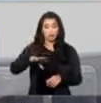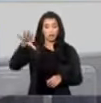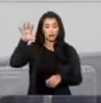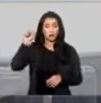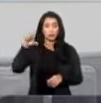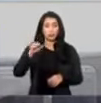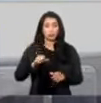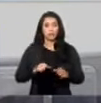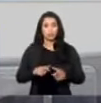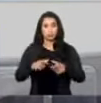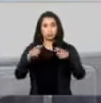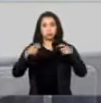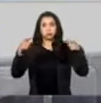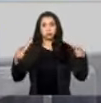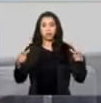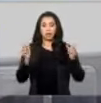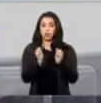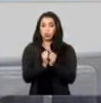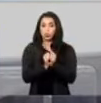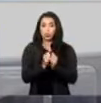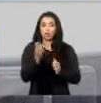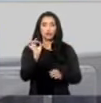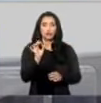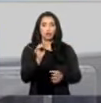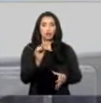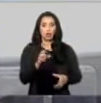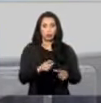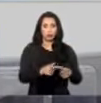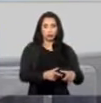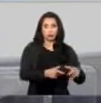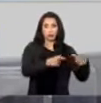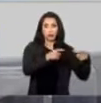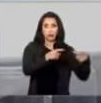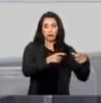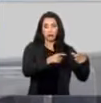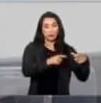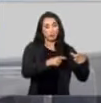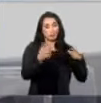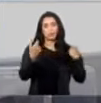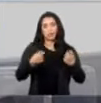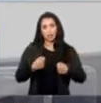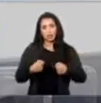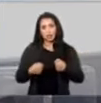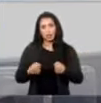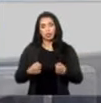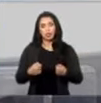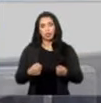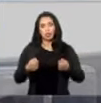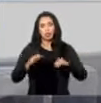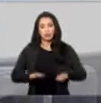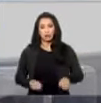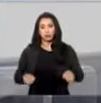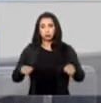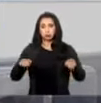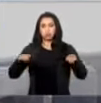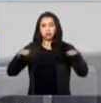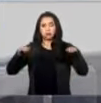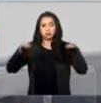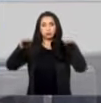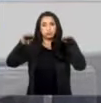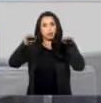com que o setor cresça crescendo apenas um pé dele. Vai desmontar, vai fortalecer demais um grupo e os outros vão cair. Nós precisamos